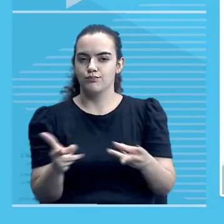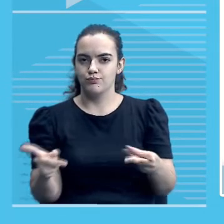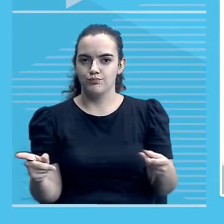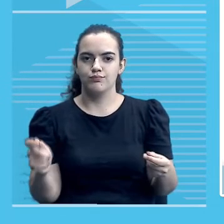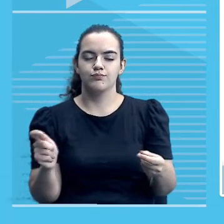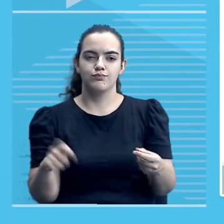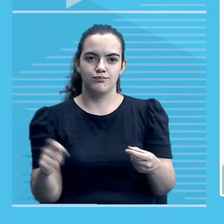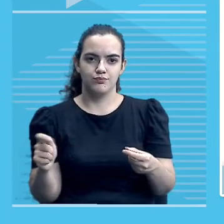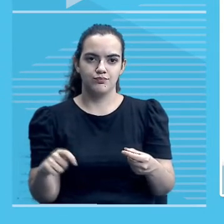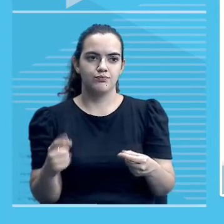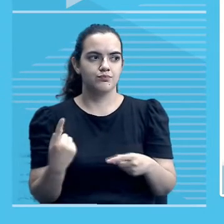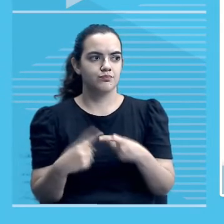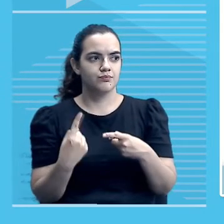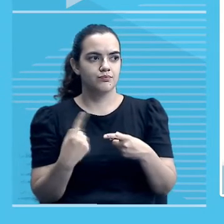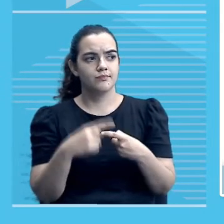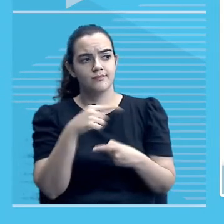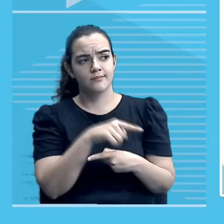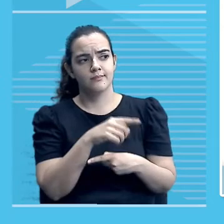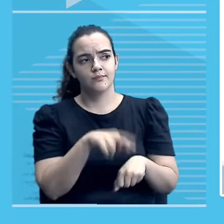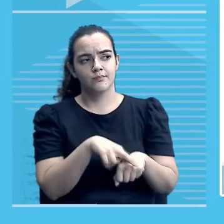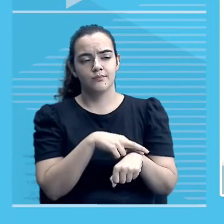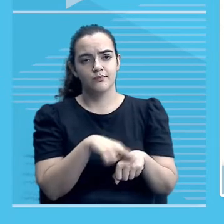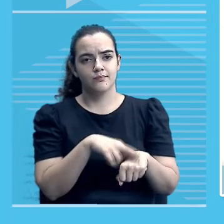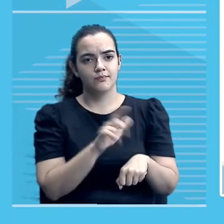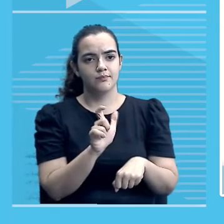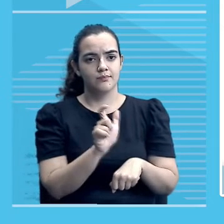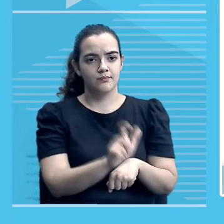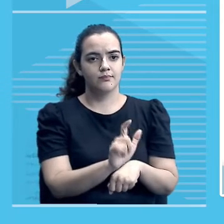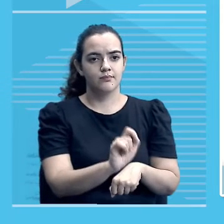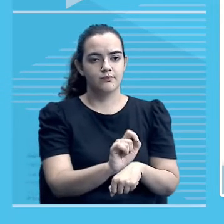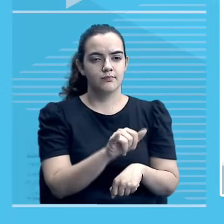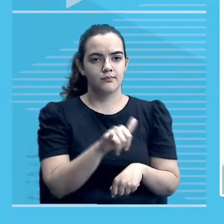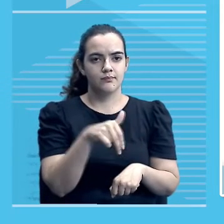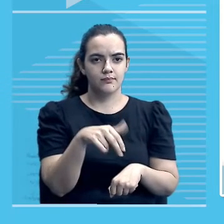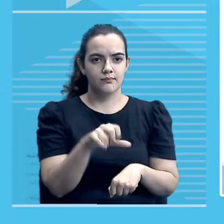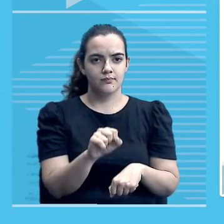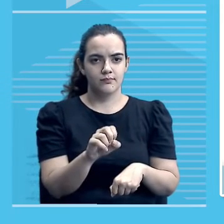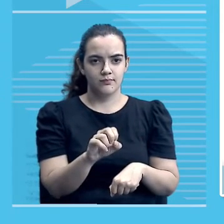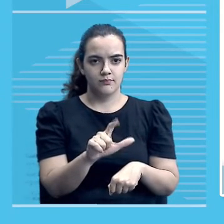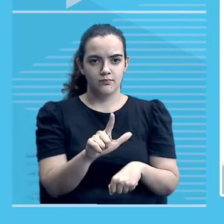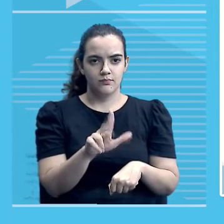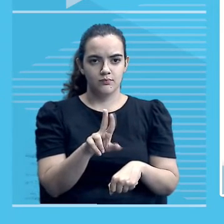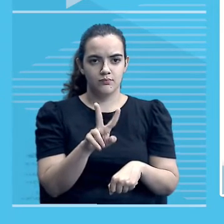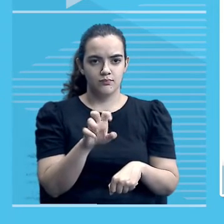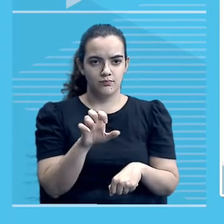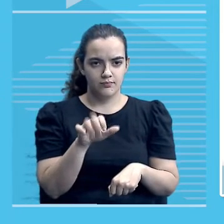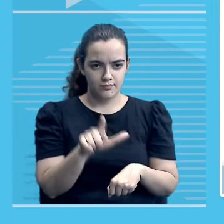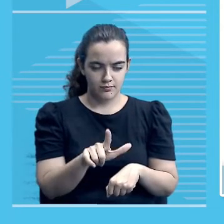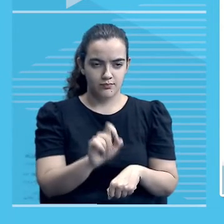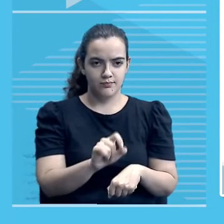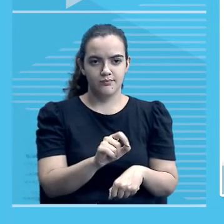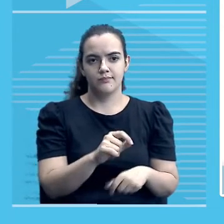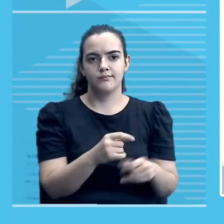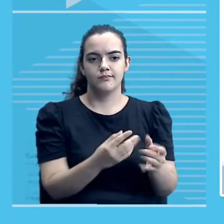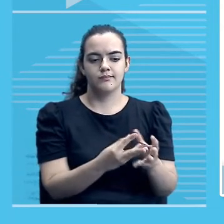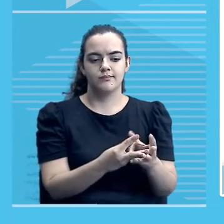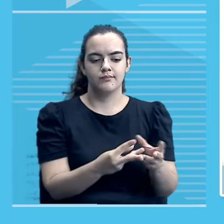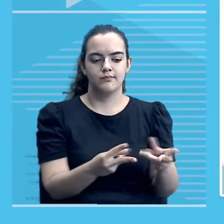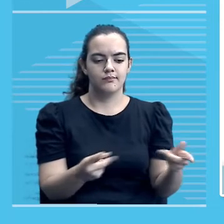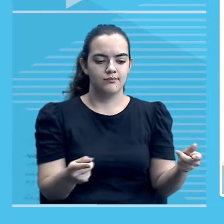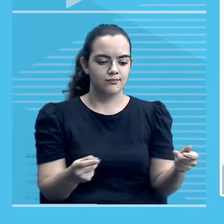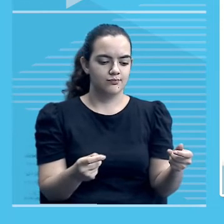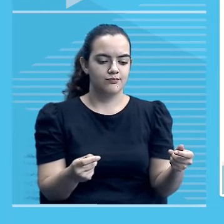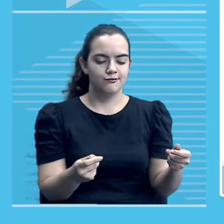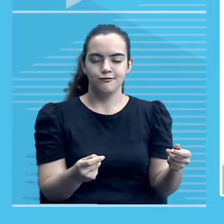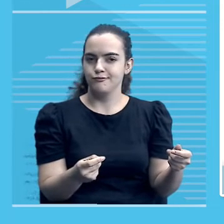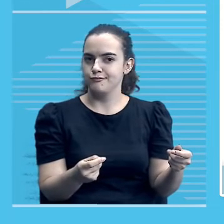exceções. E professor, e quem são esses outros sais? São os que não estão nessa relação anterior, tá? A tendência